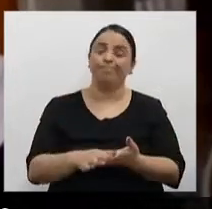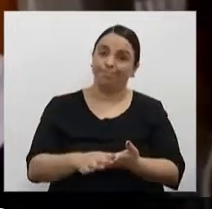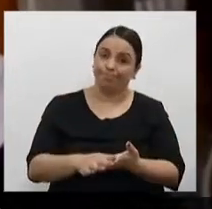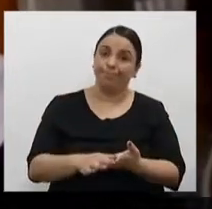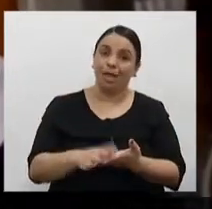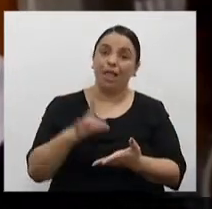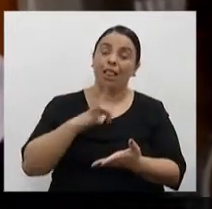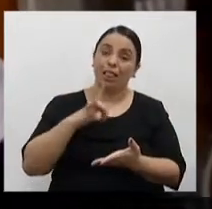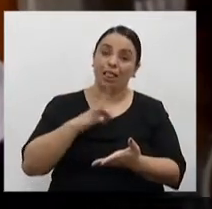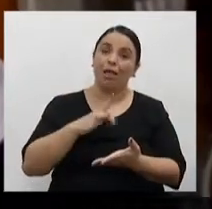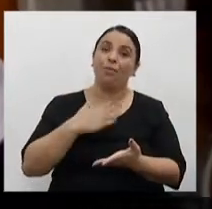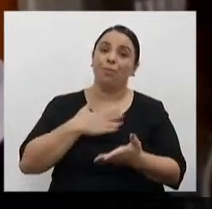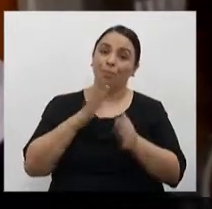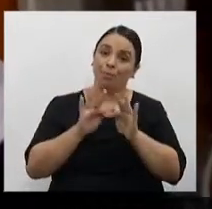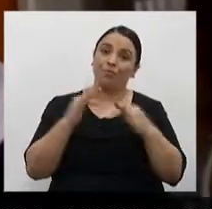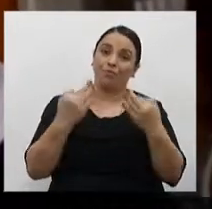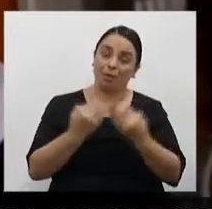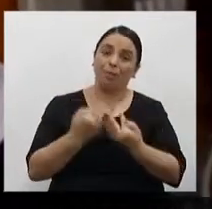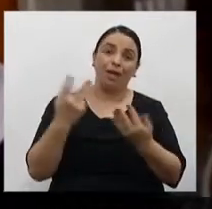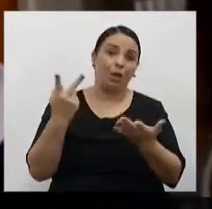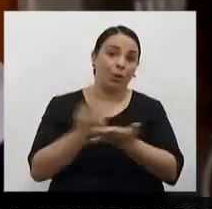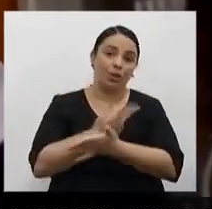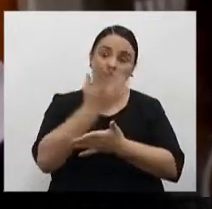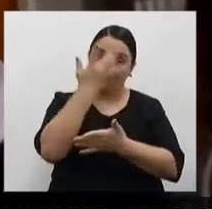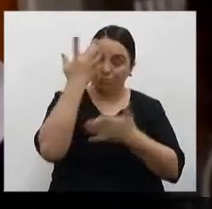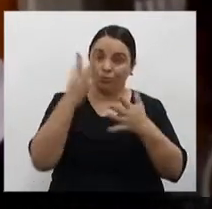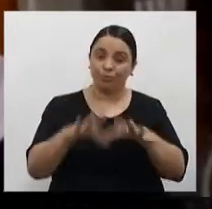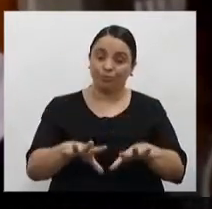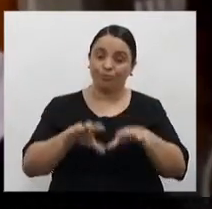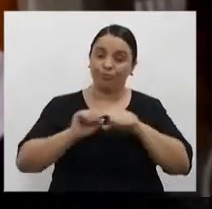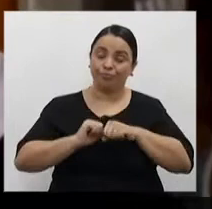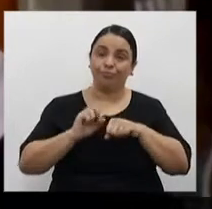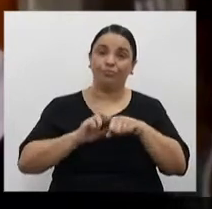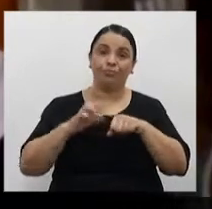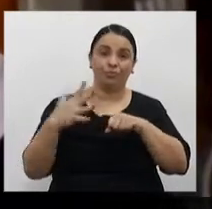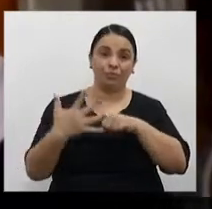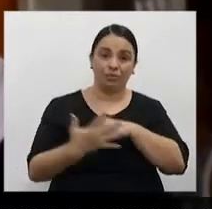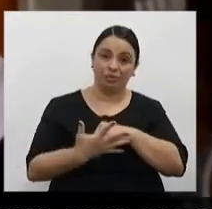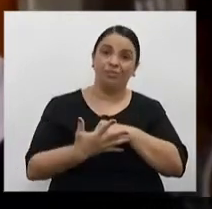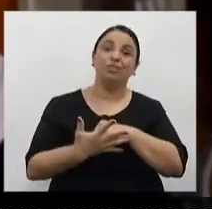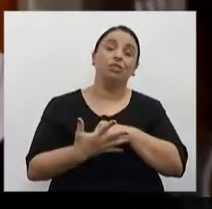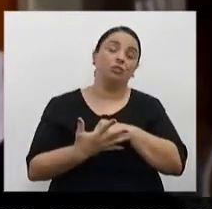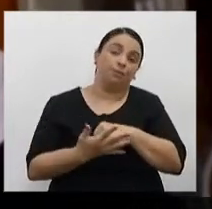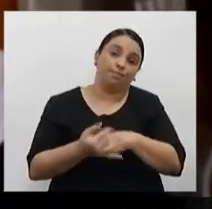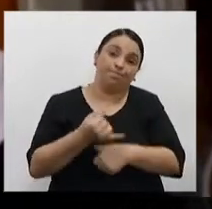na família, de acometidos com Covid, que felizmente conseguiram